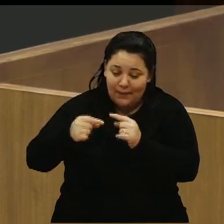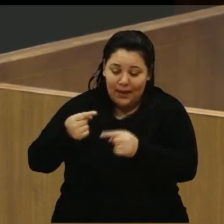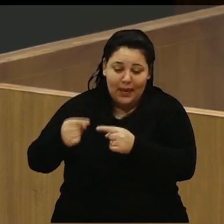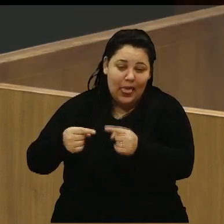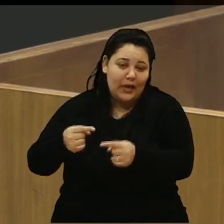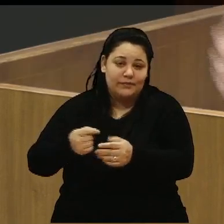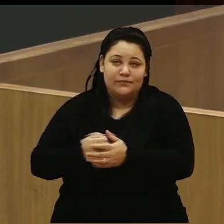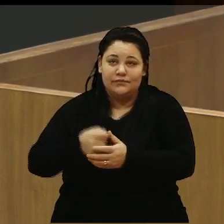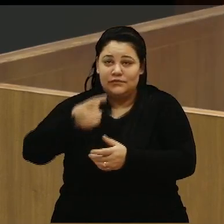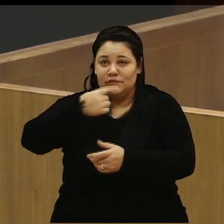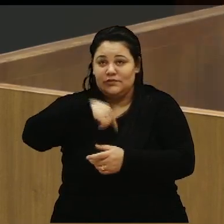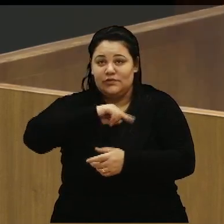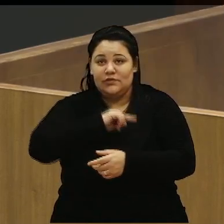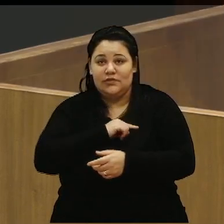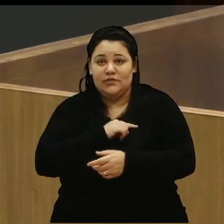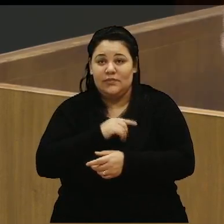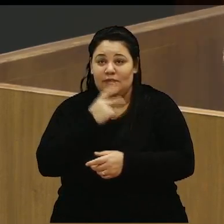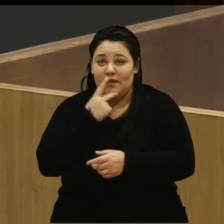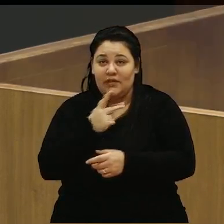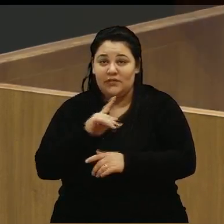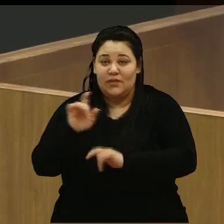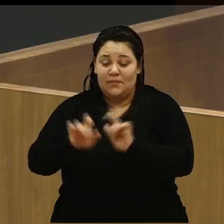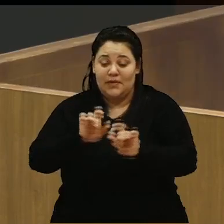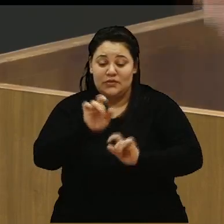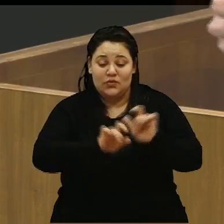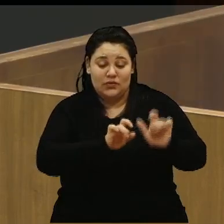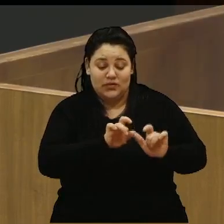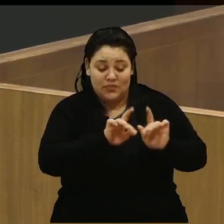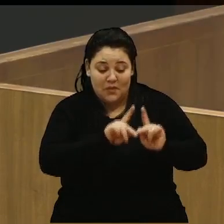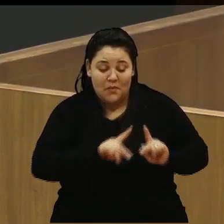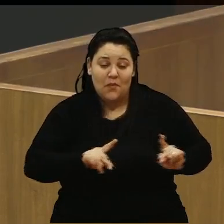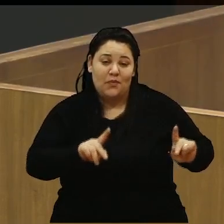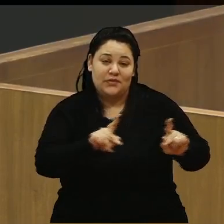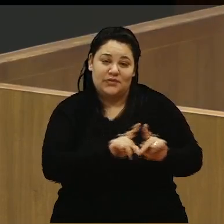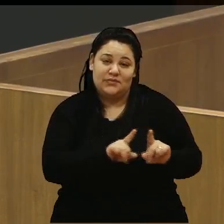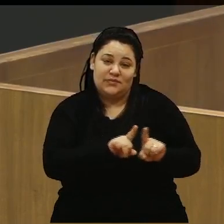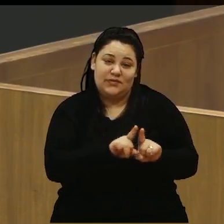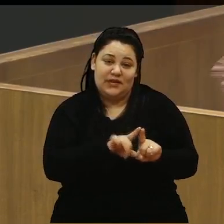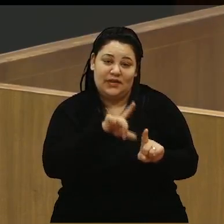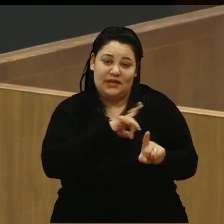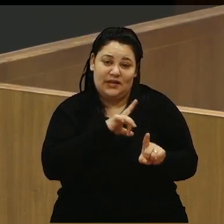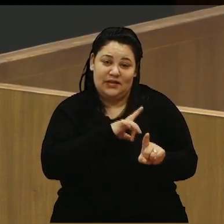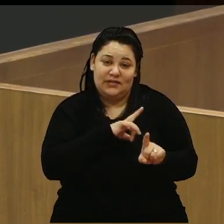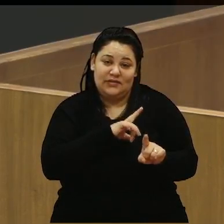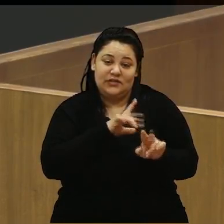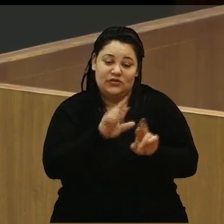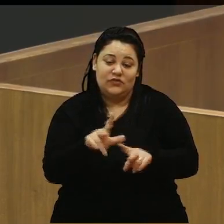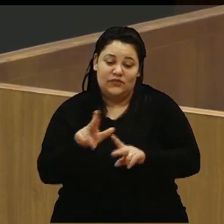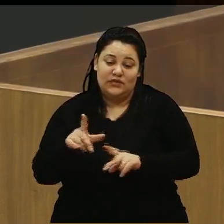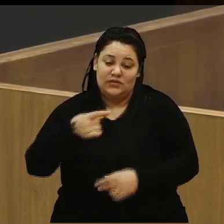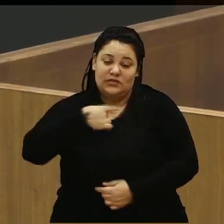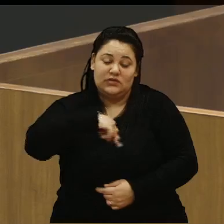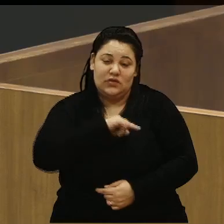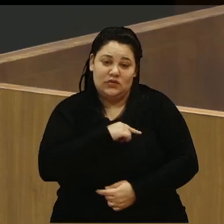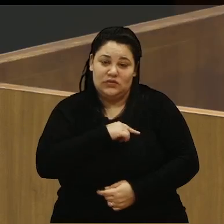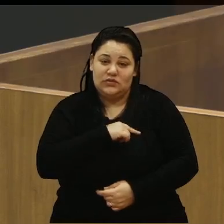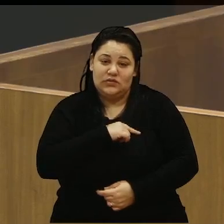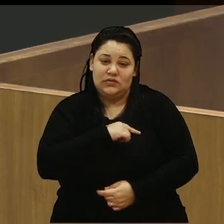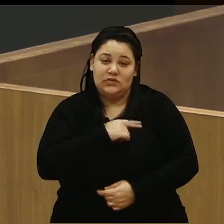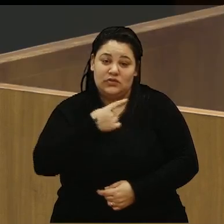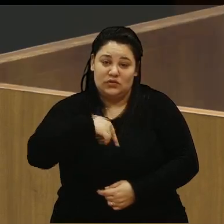Nós estamos falando das pessoas, de uma população, que tem diferença entre nós, que precisamos